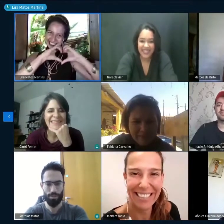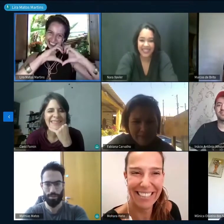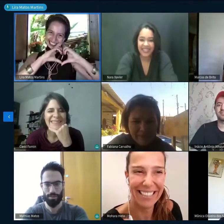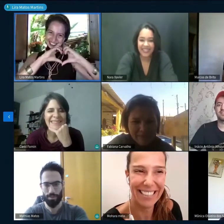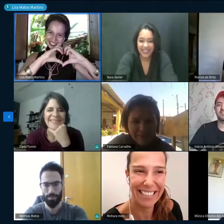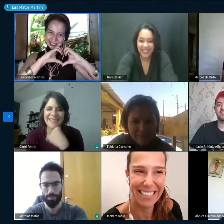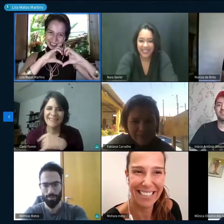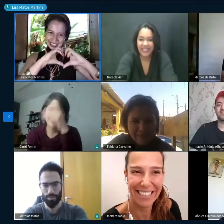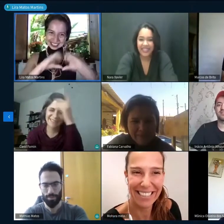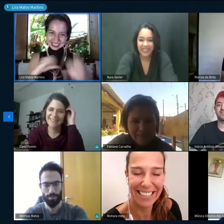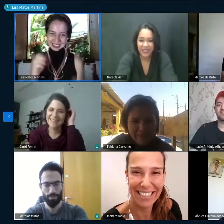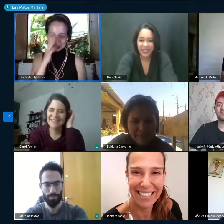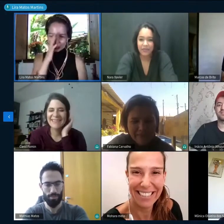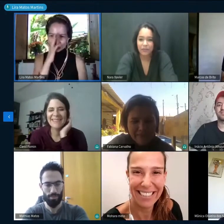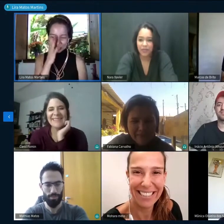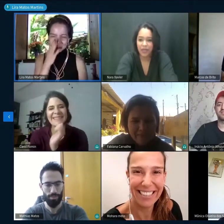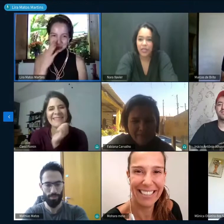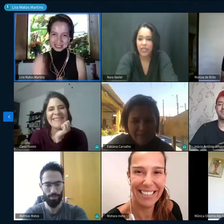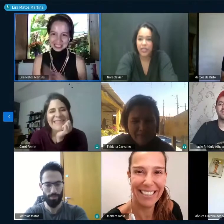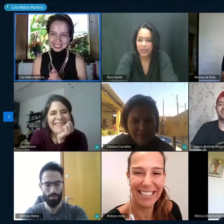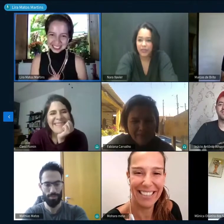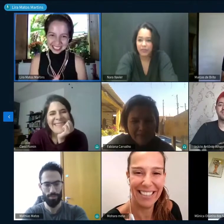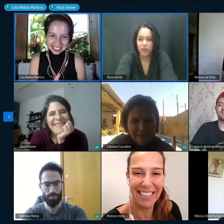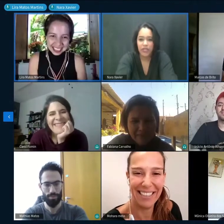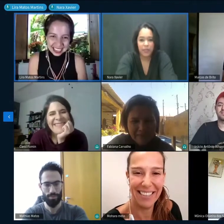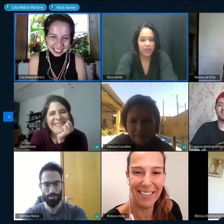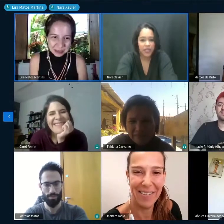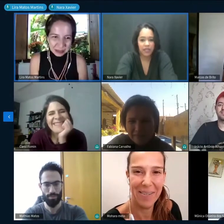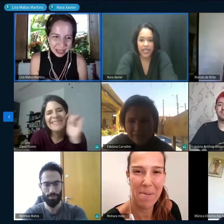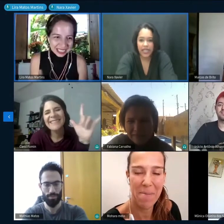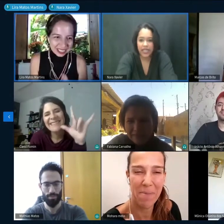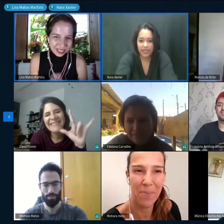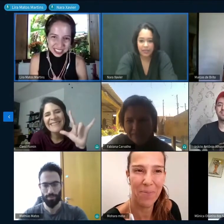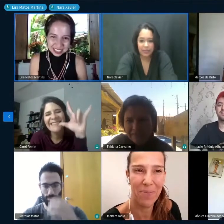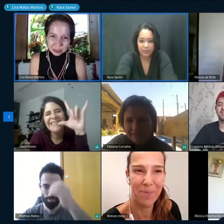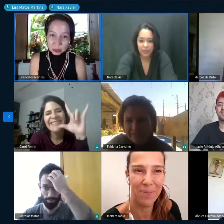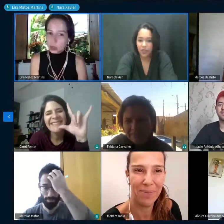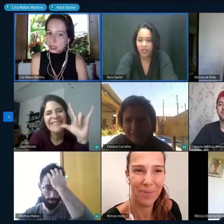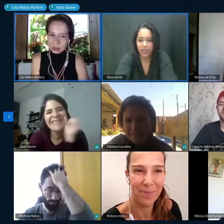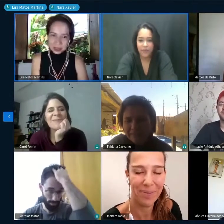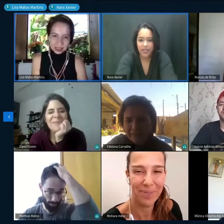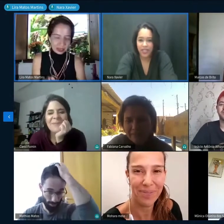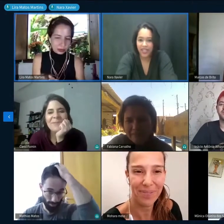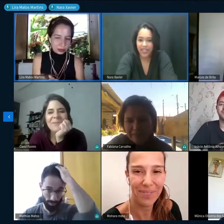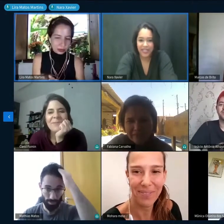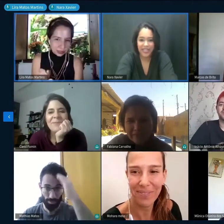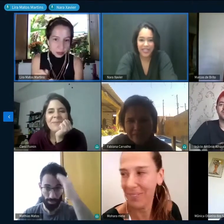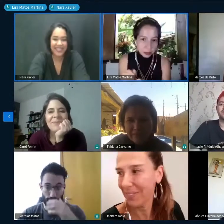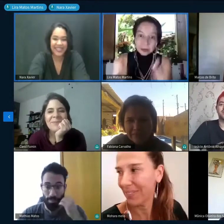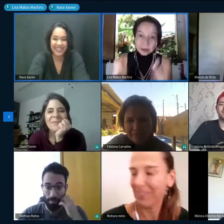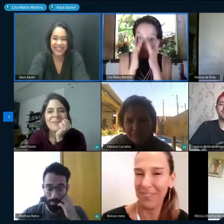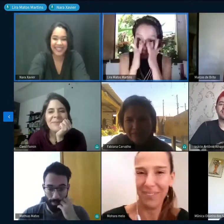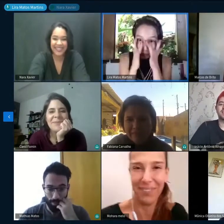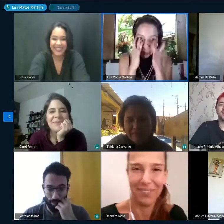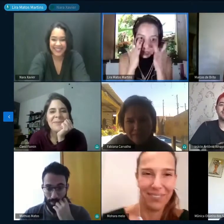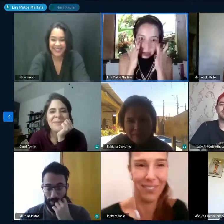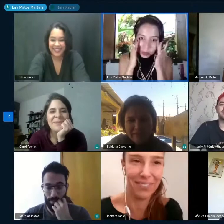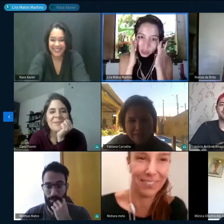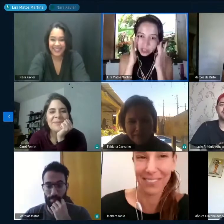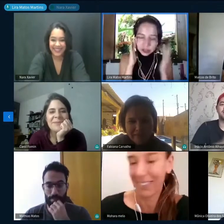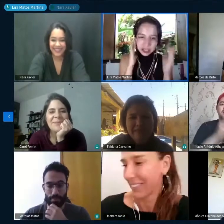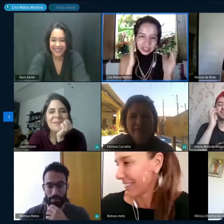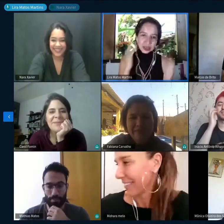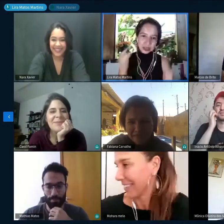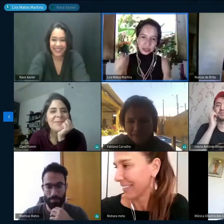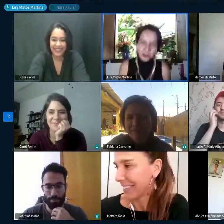Ai, gente, muito feliz, viu? Com todos vocês. Muita aqui emoção, participando. Né, muita emoção, gente. Muita emoção. É